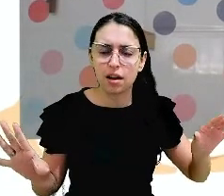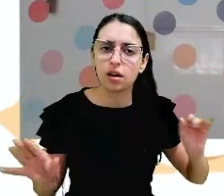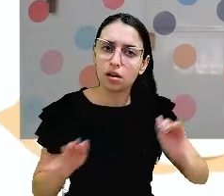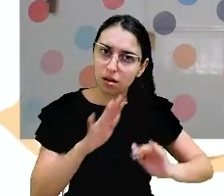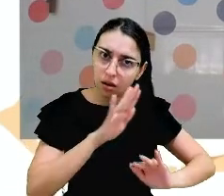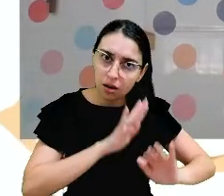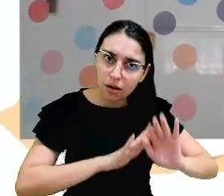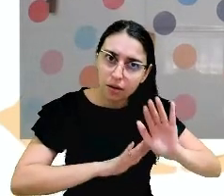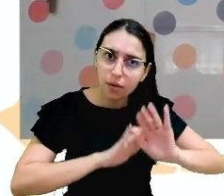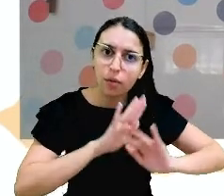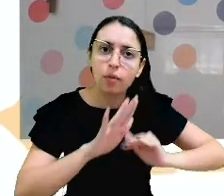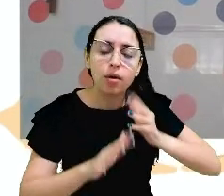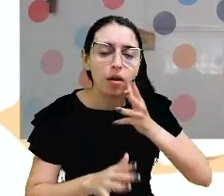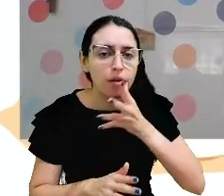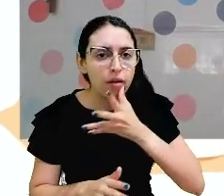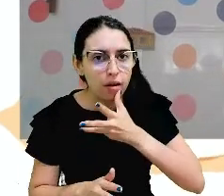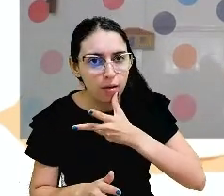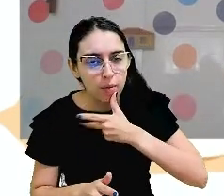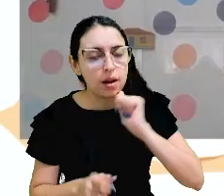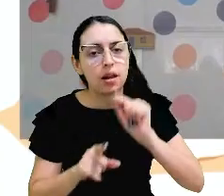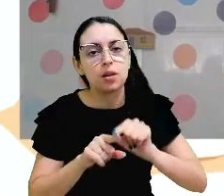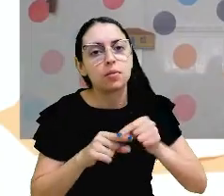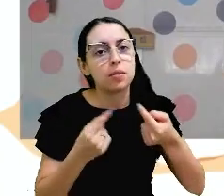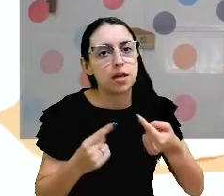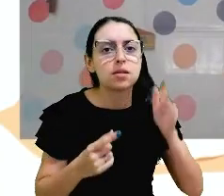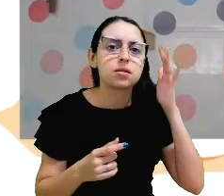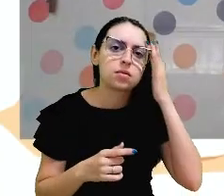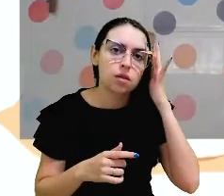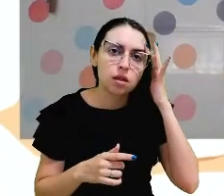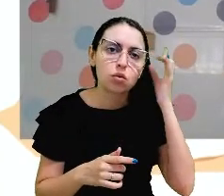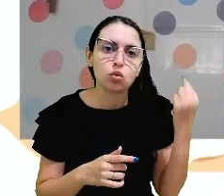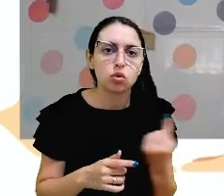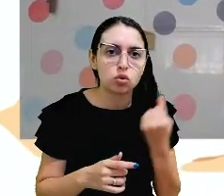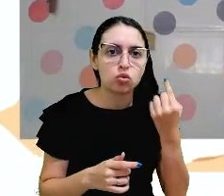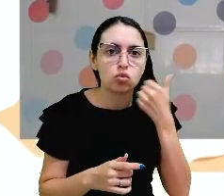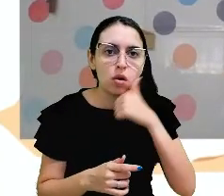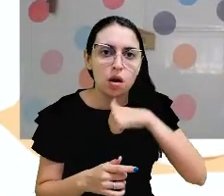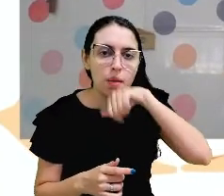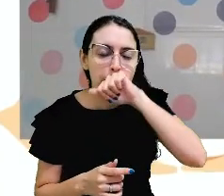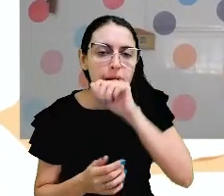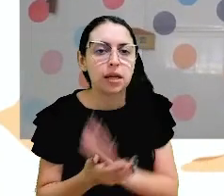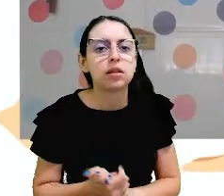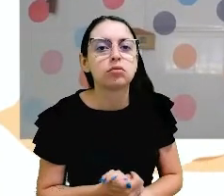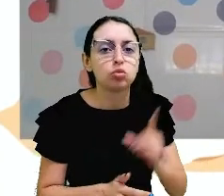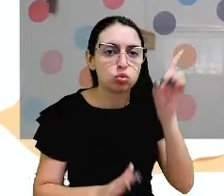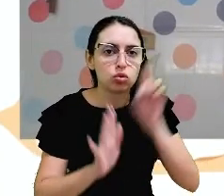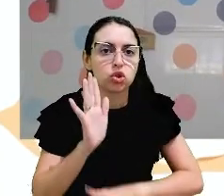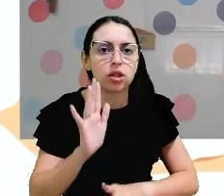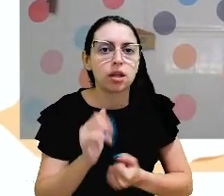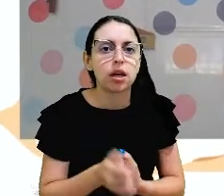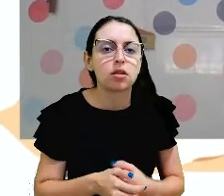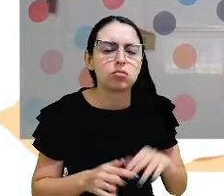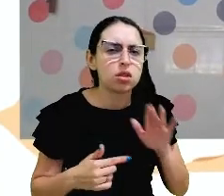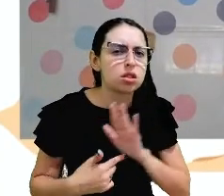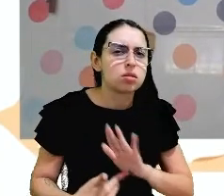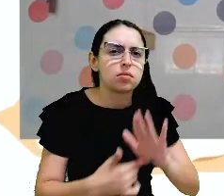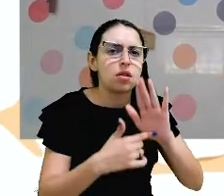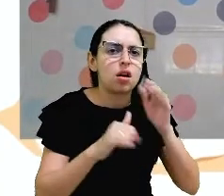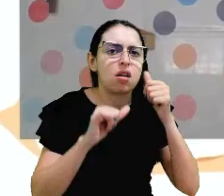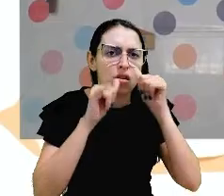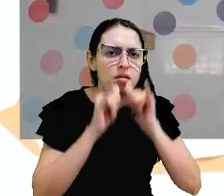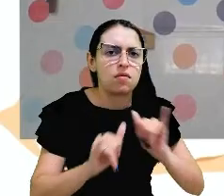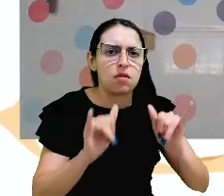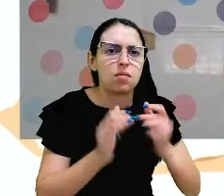né? E eu acredito que uma mãe solo deveria ter o direito de dispor a respeito dos seus